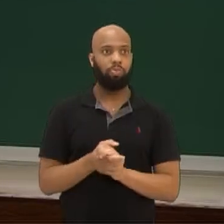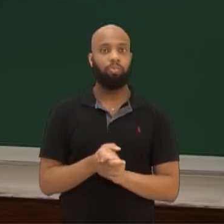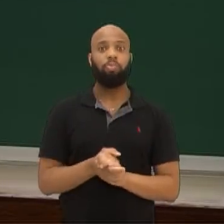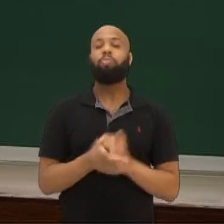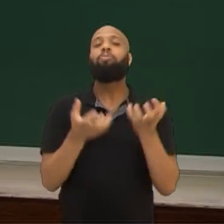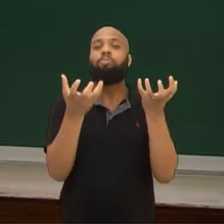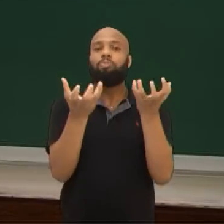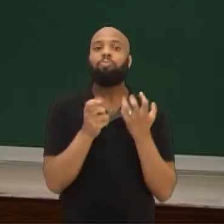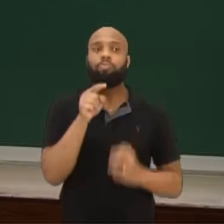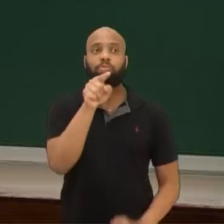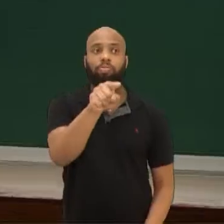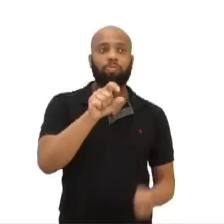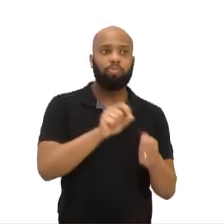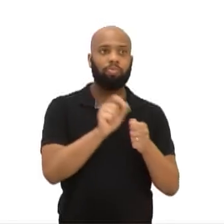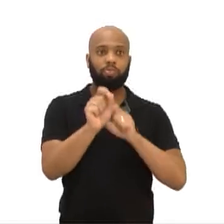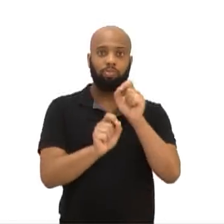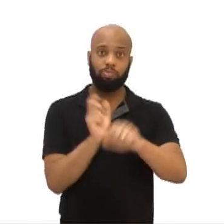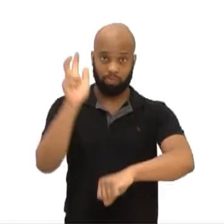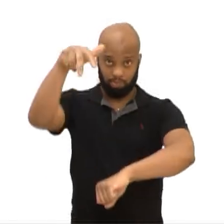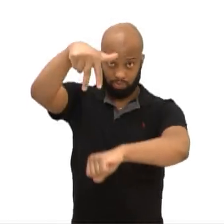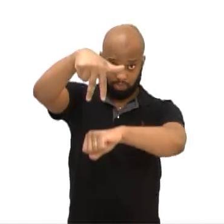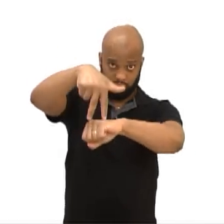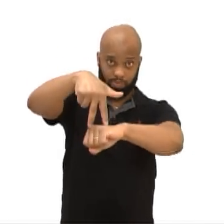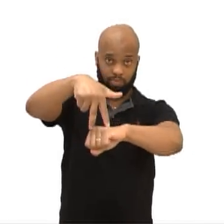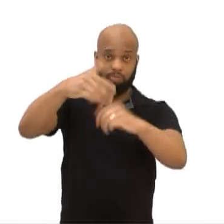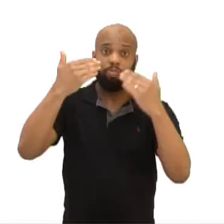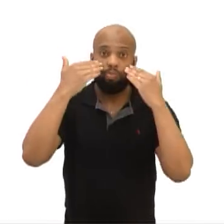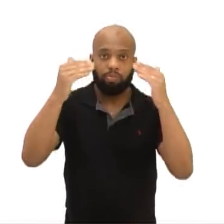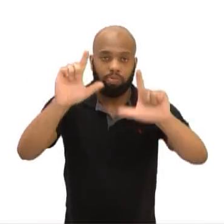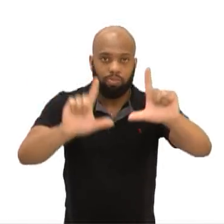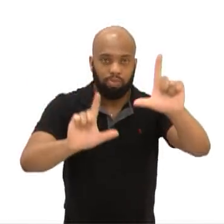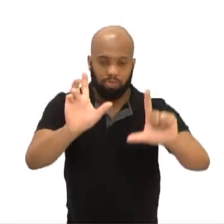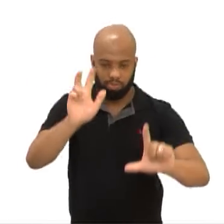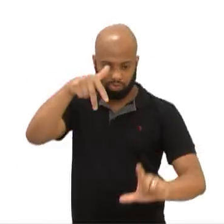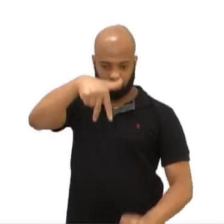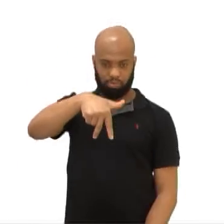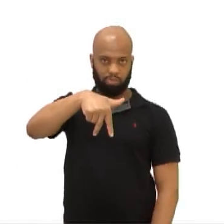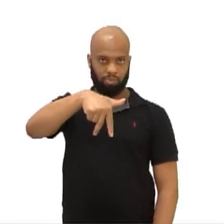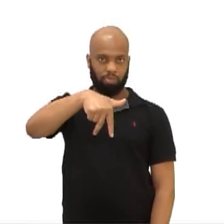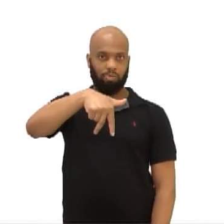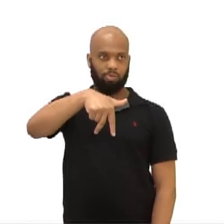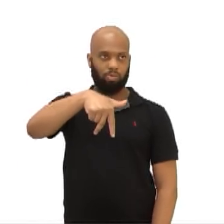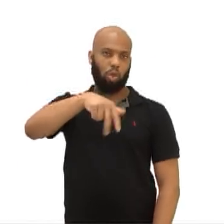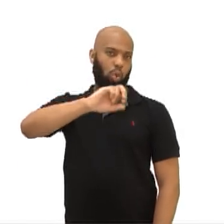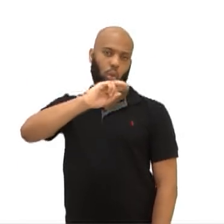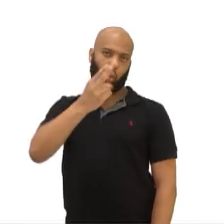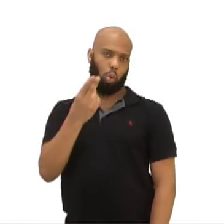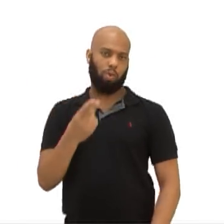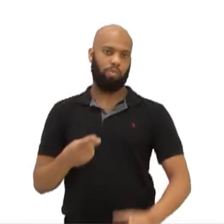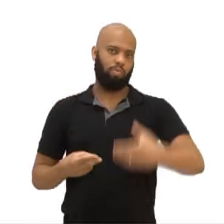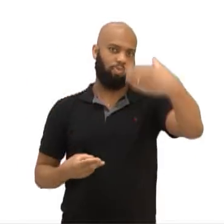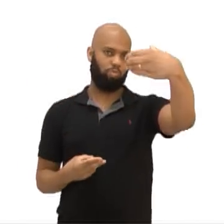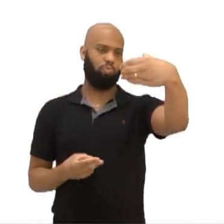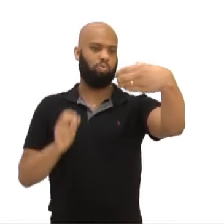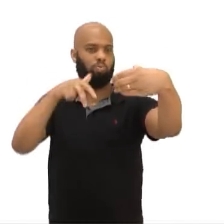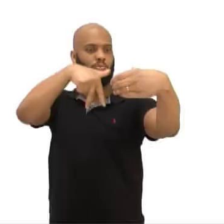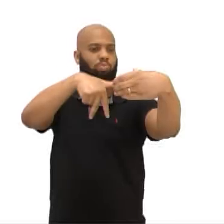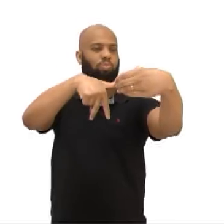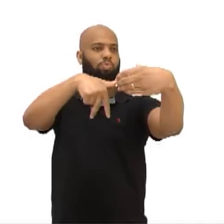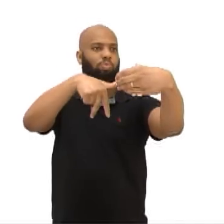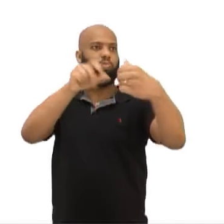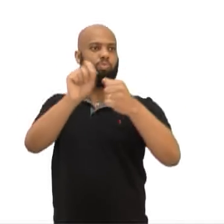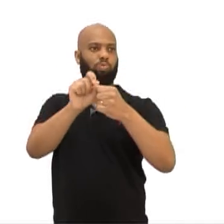Então, o primeiro teste vai ser o seguinte. Fique em pé em frente à TV ou ao celular, onde você está assistindo a aula,